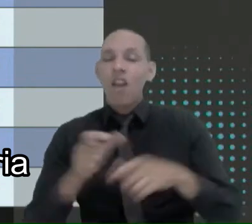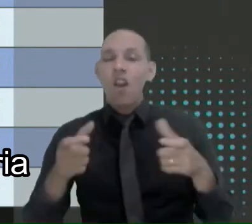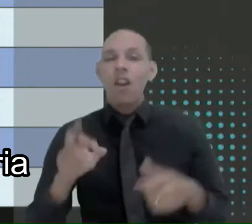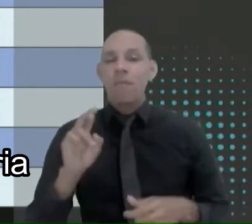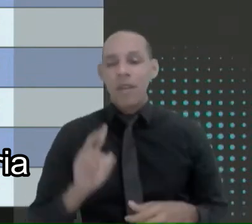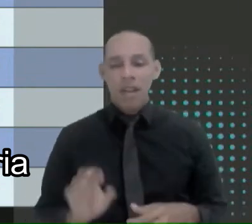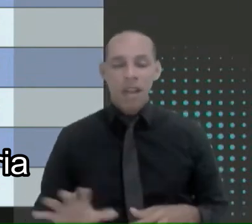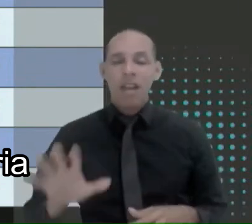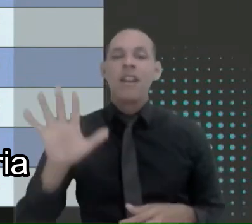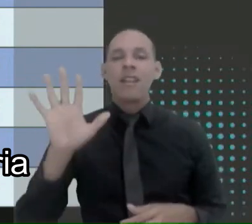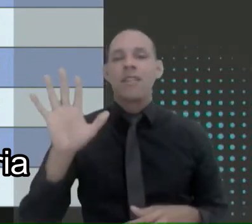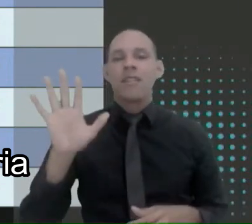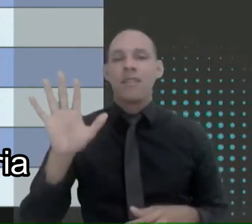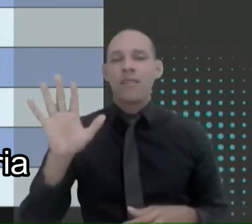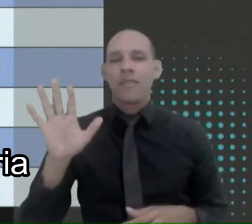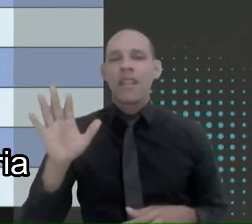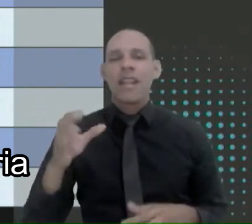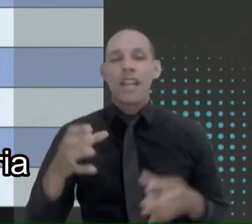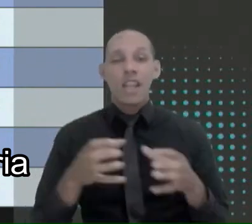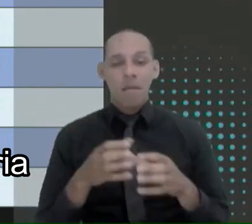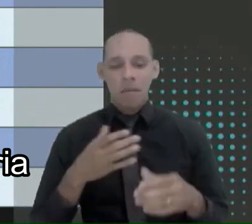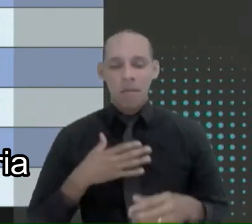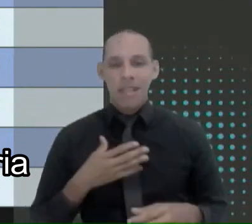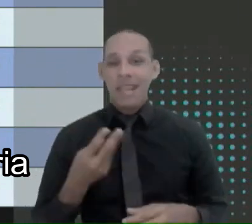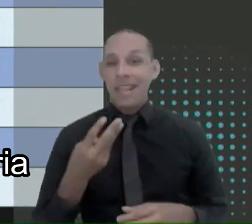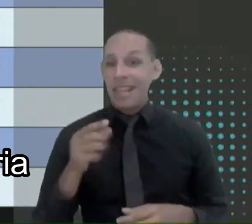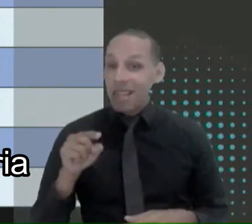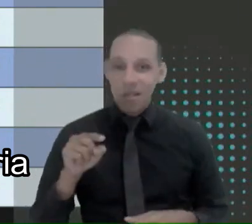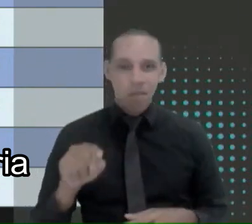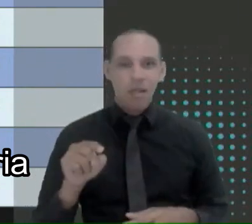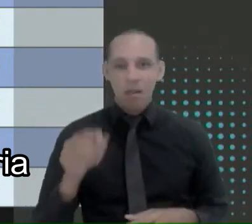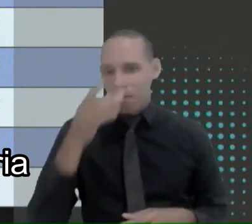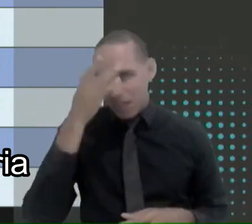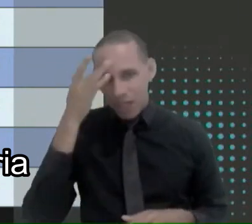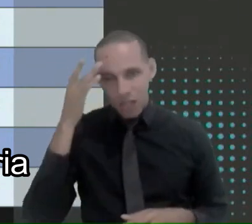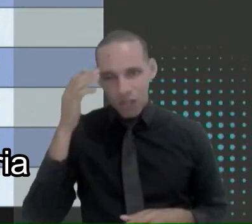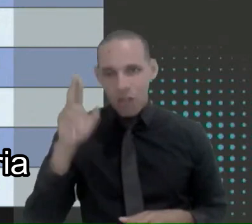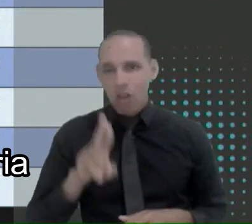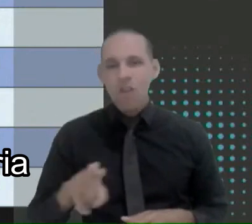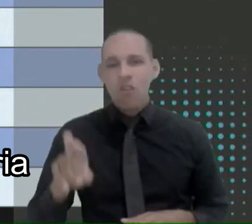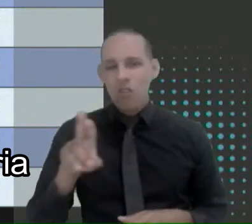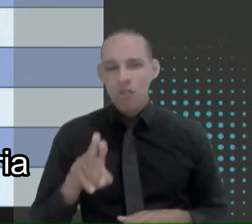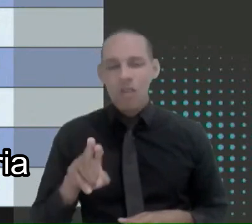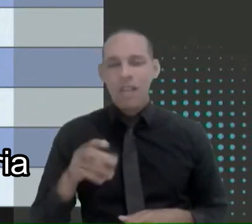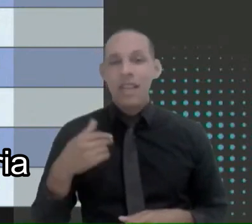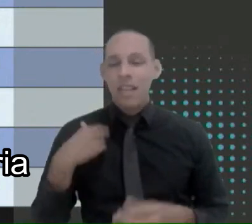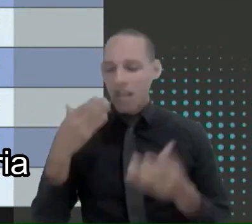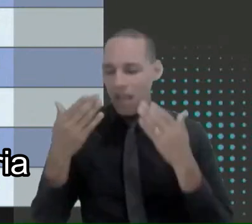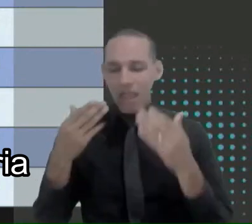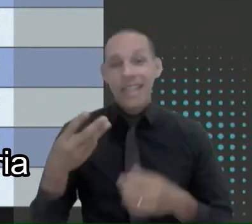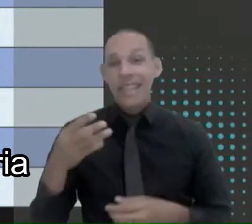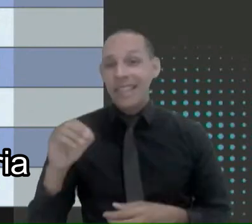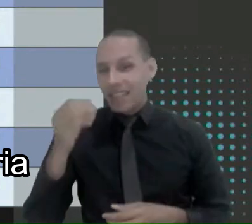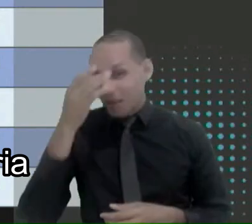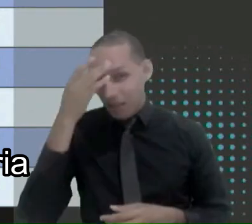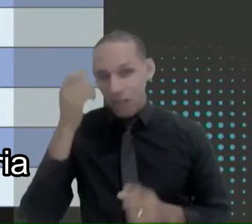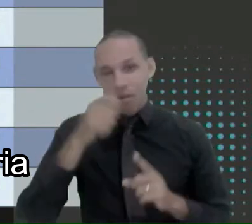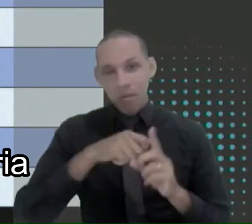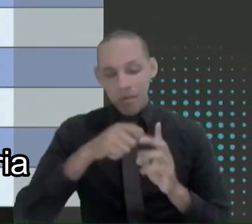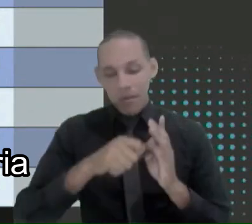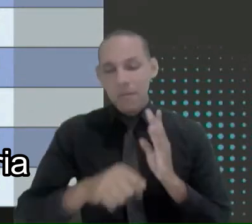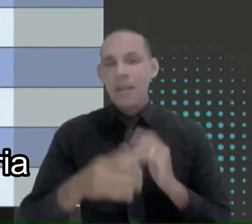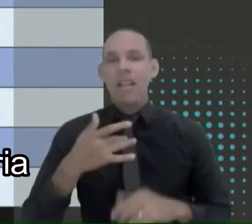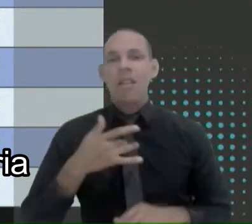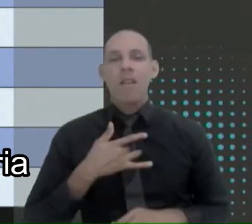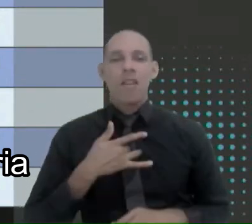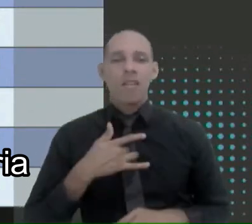de aproximadamente 3 mil usuários, eu atendia, pelo menos por mês, 30 pessoas com a infecção. Quando você vai fazer